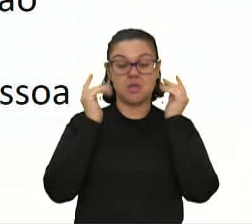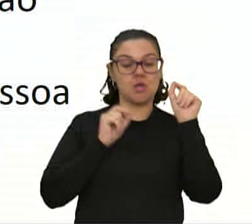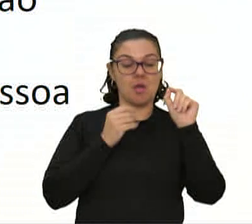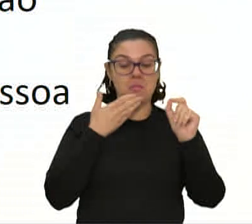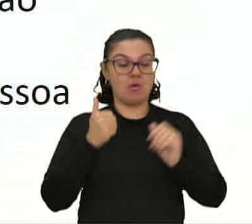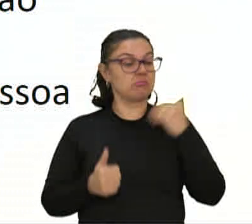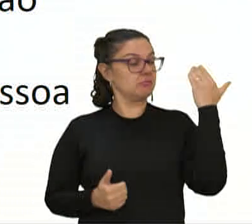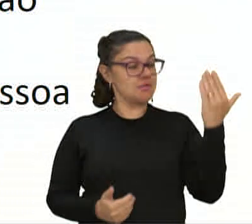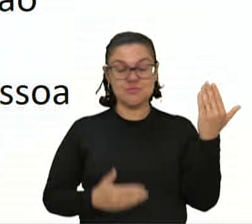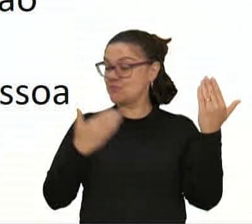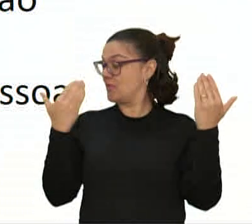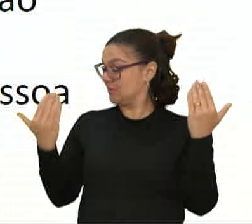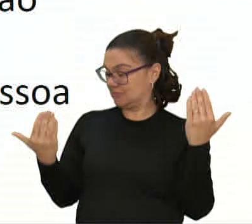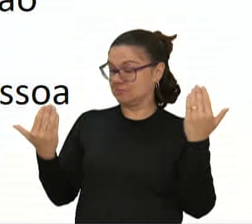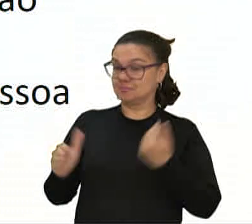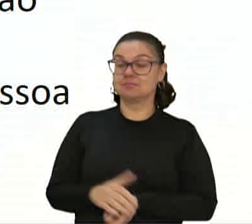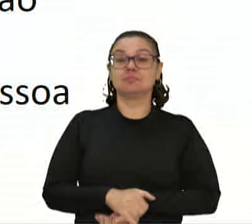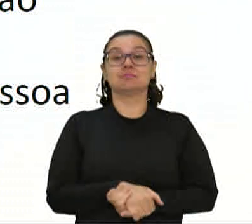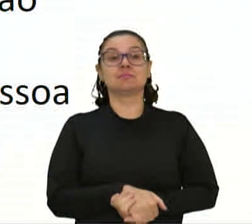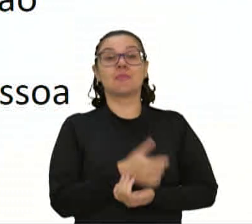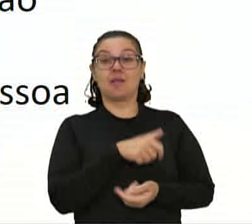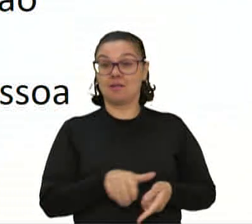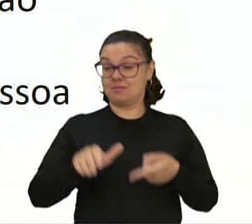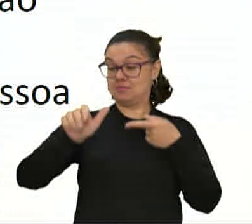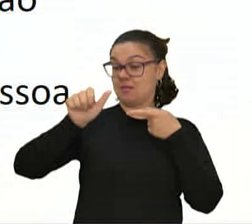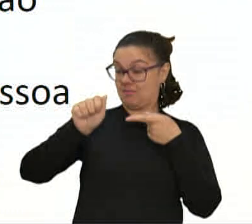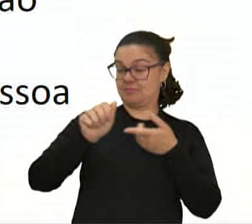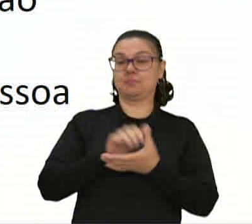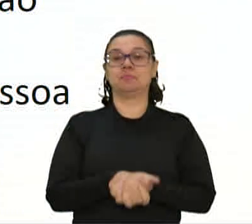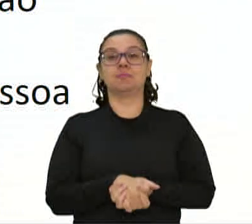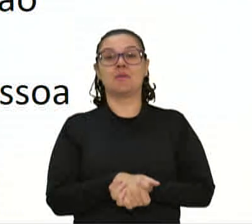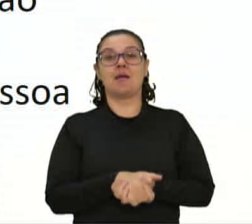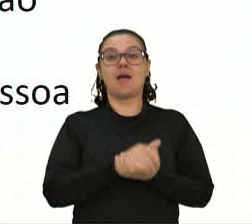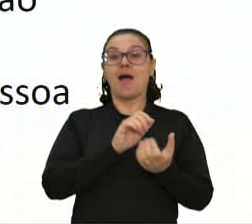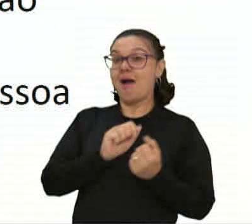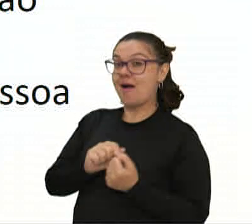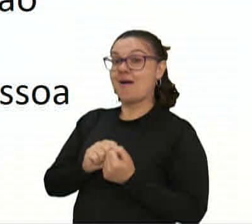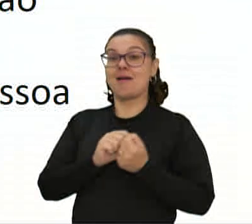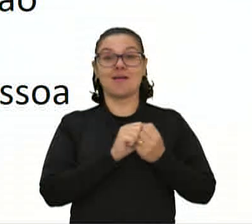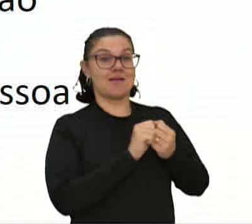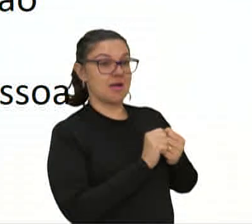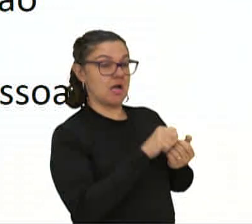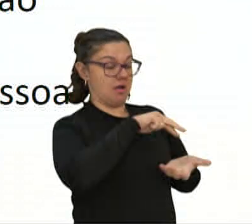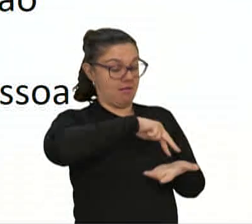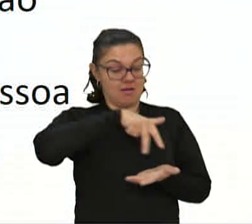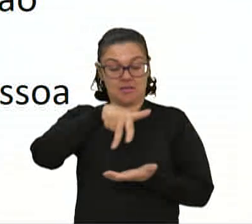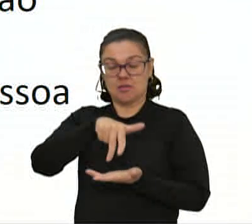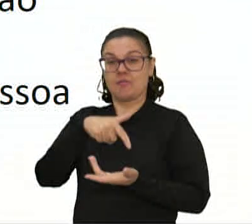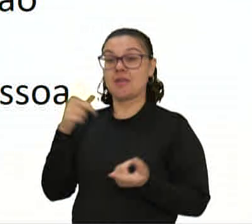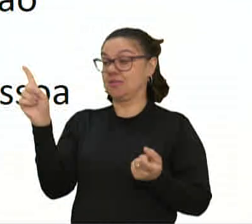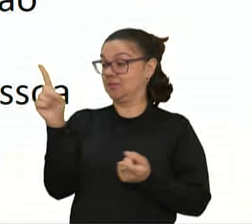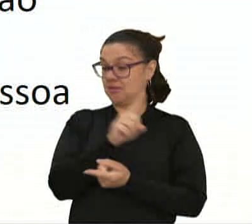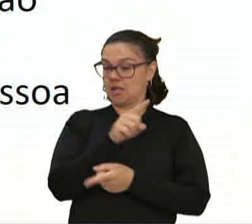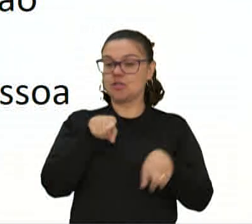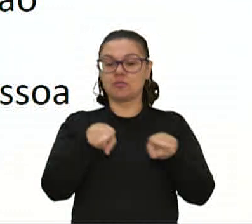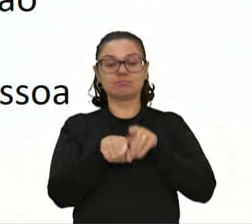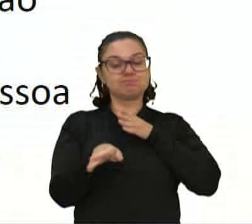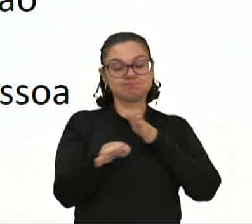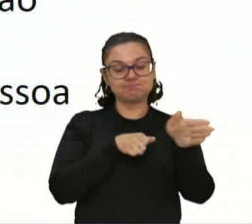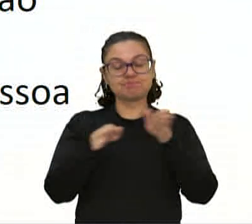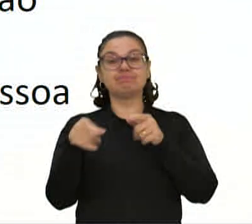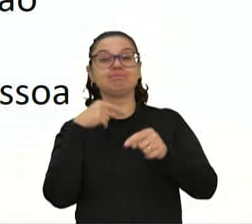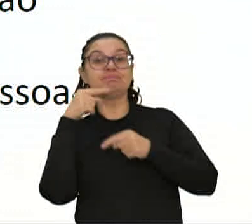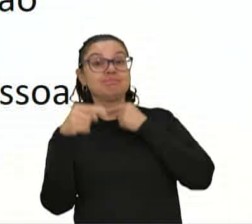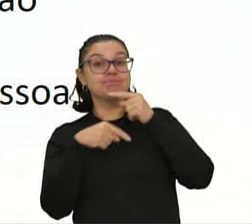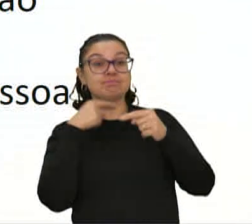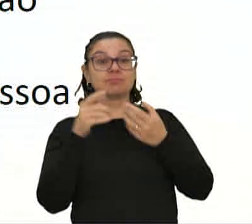melhor, se é isso ou aquilo. Letra A repetição anafórica da negativa e da conjunção condicionante instaura a